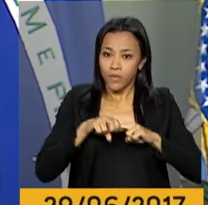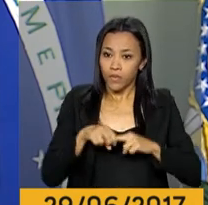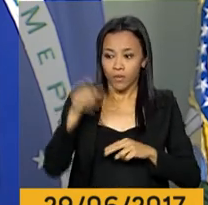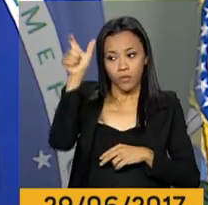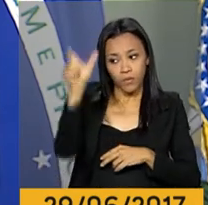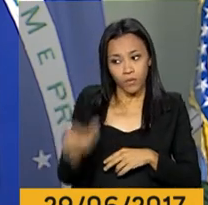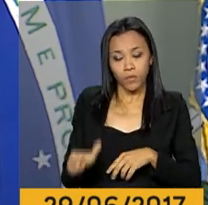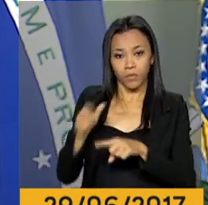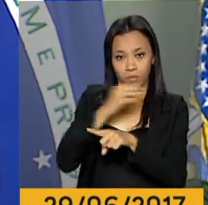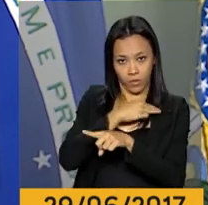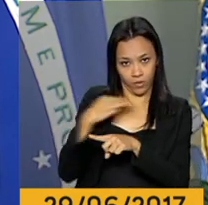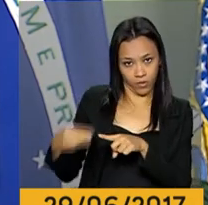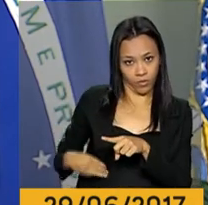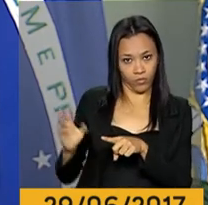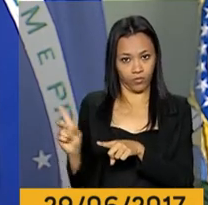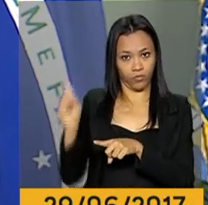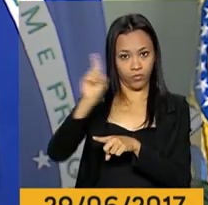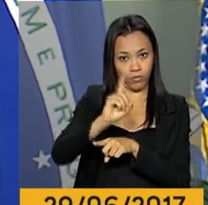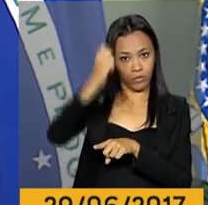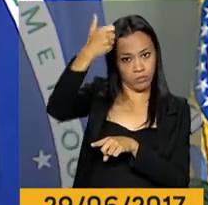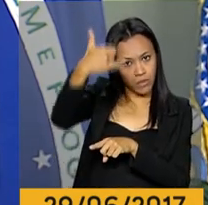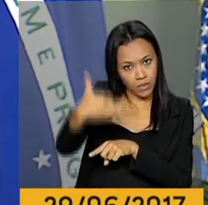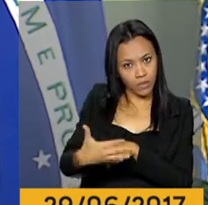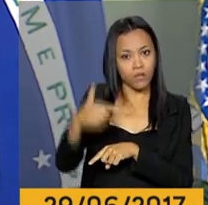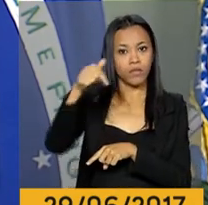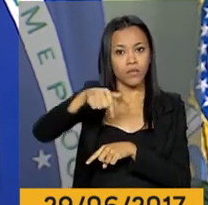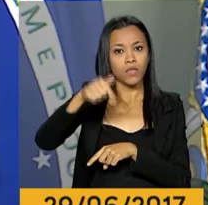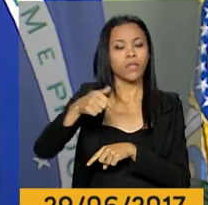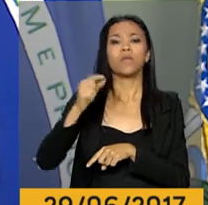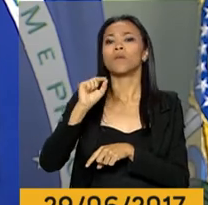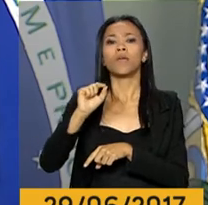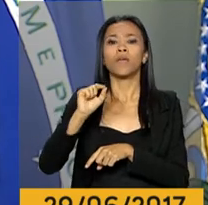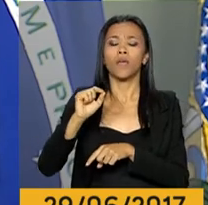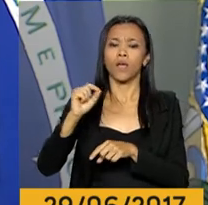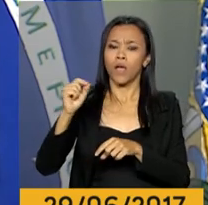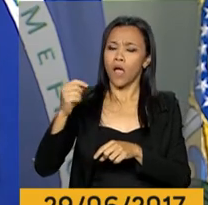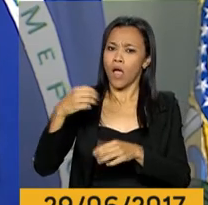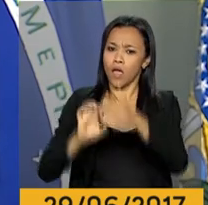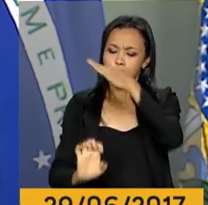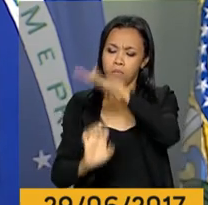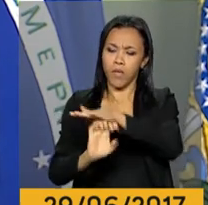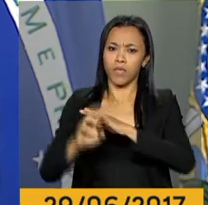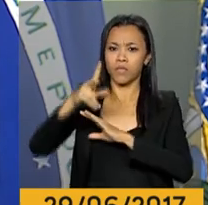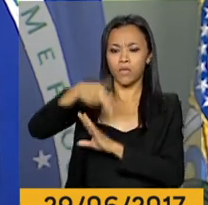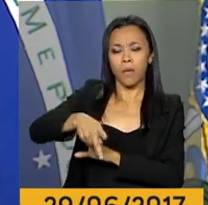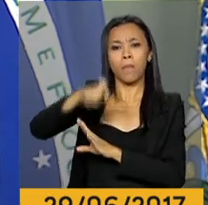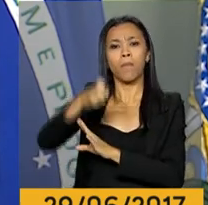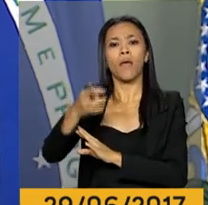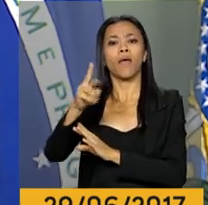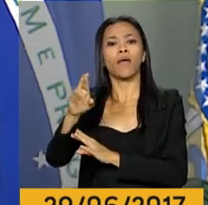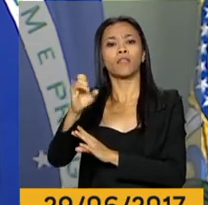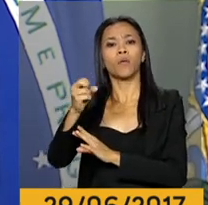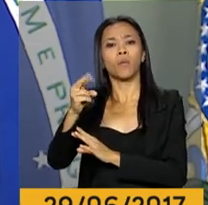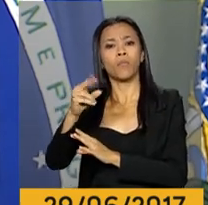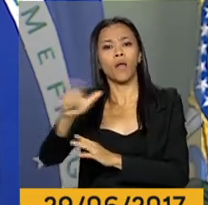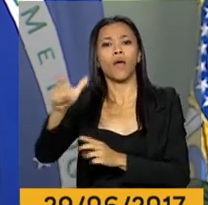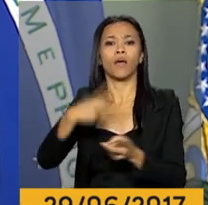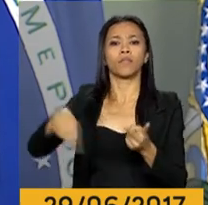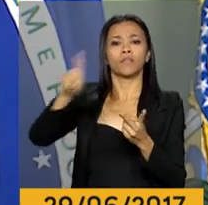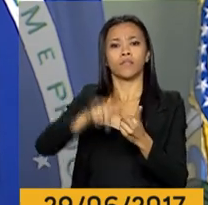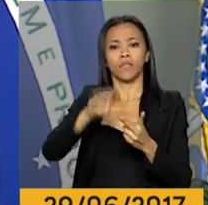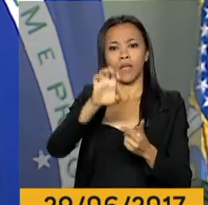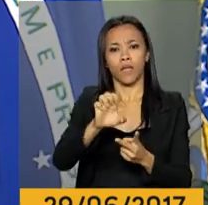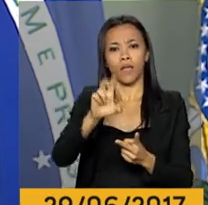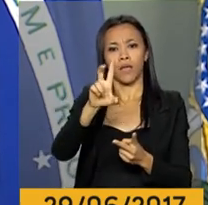pode dizer da do crescimento da petrobras do banco do brasil da caixa econômica da eletrobrás do